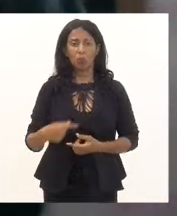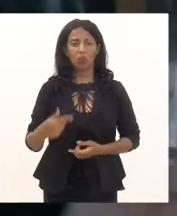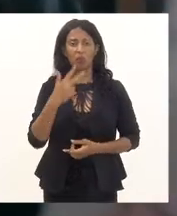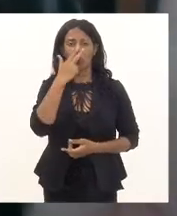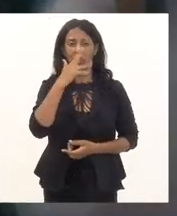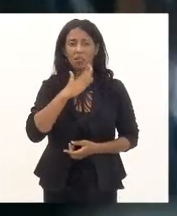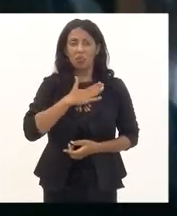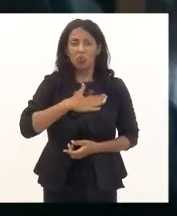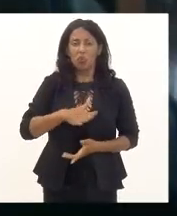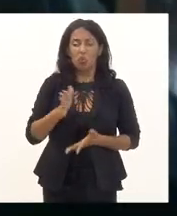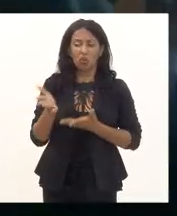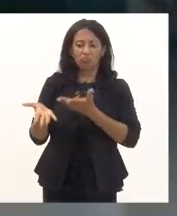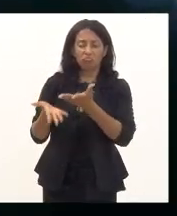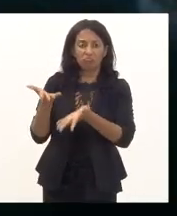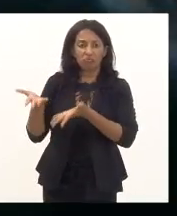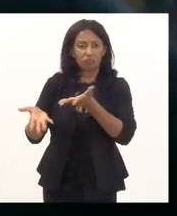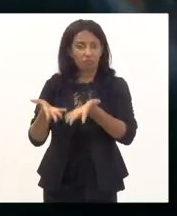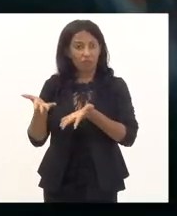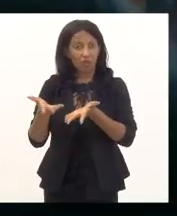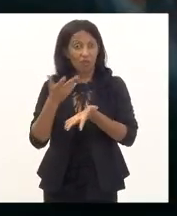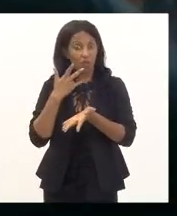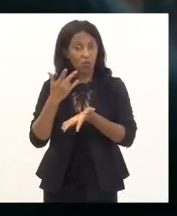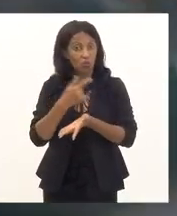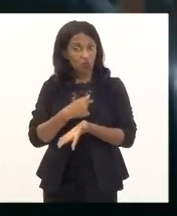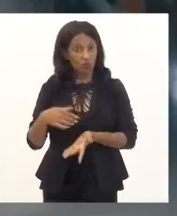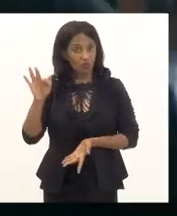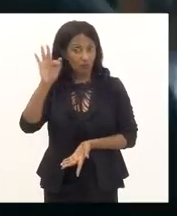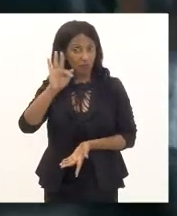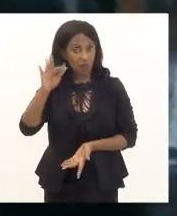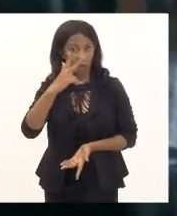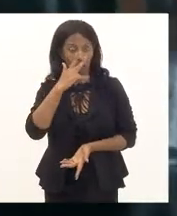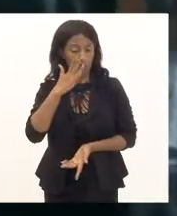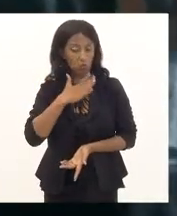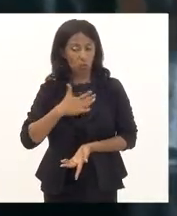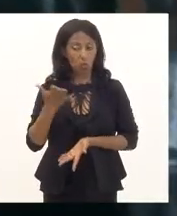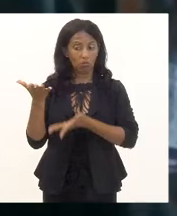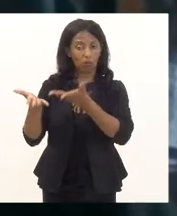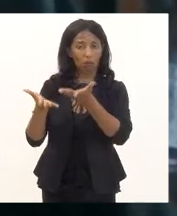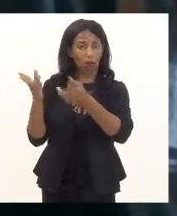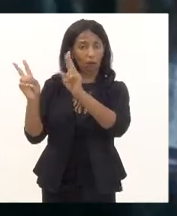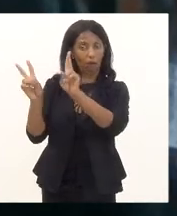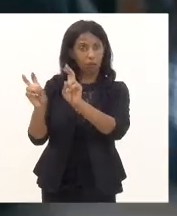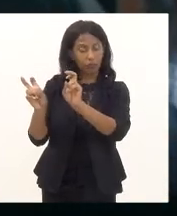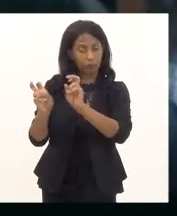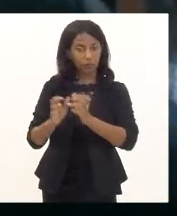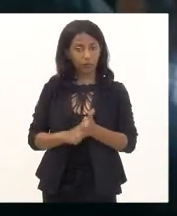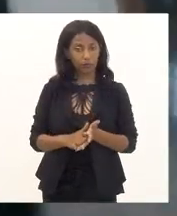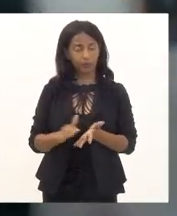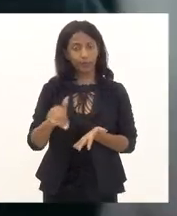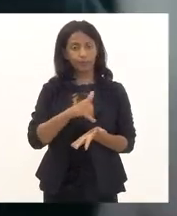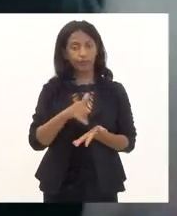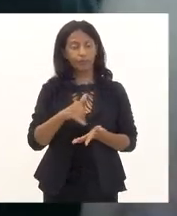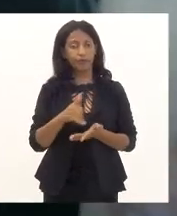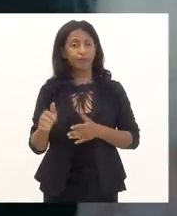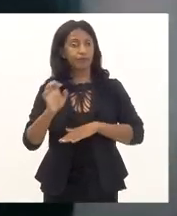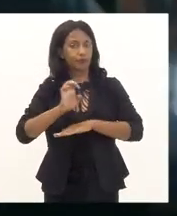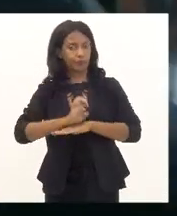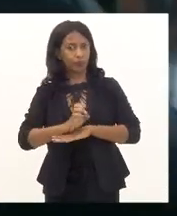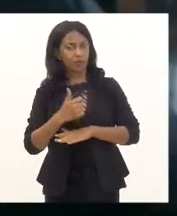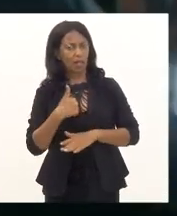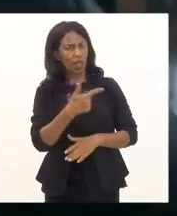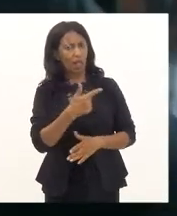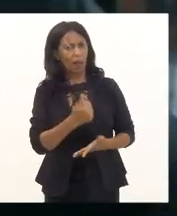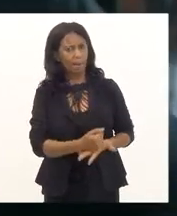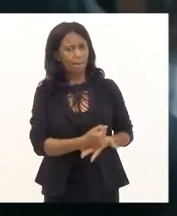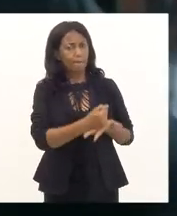de tratar, não estou falando governo estadual, governo federal, não gosta de tratar desse assunto. O secretário estadual, não, ele até apoiou